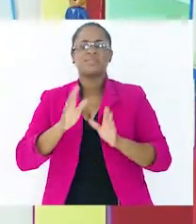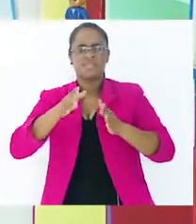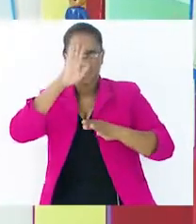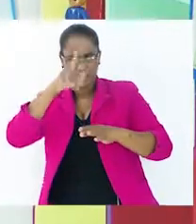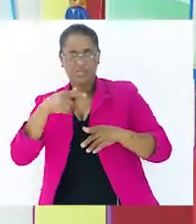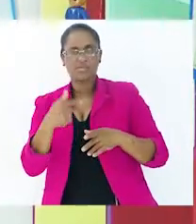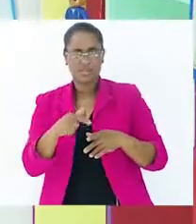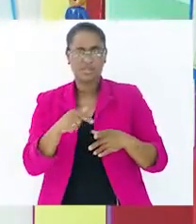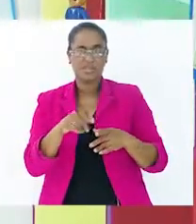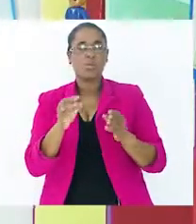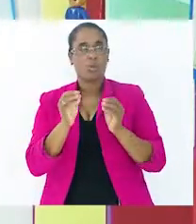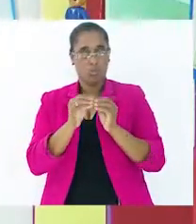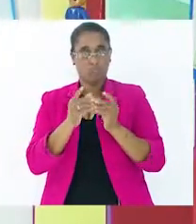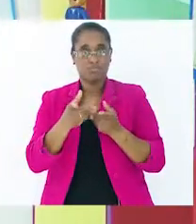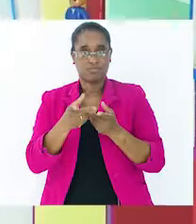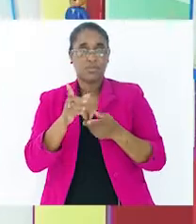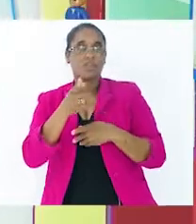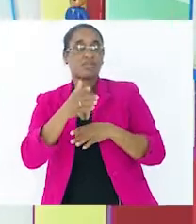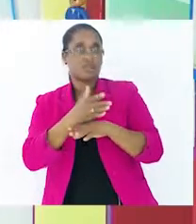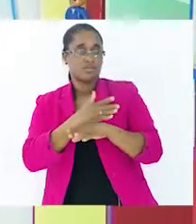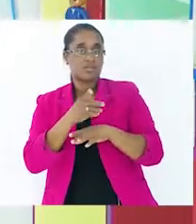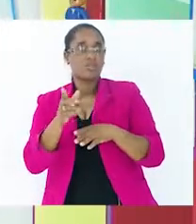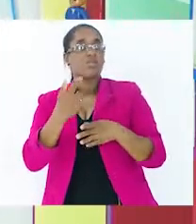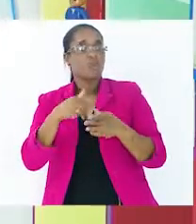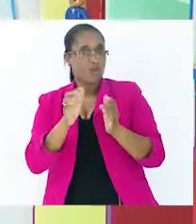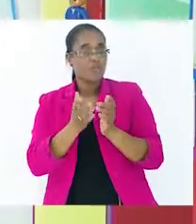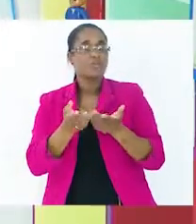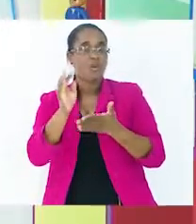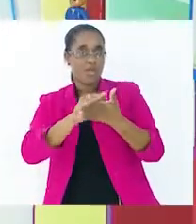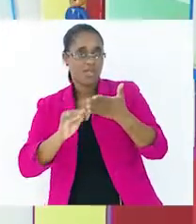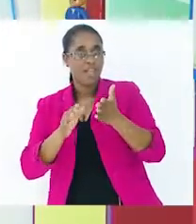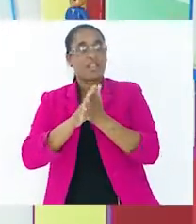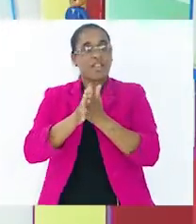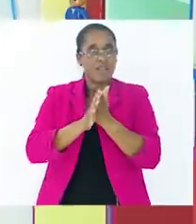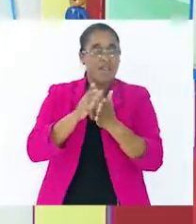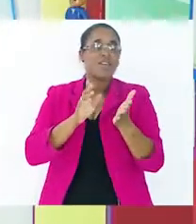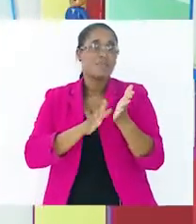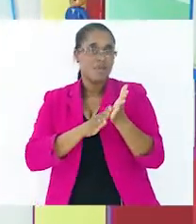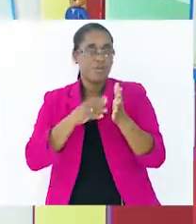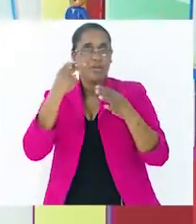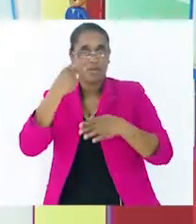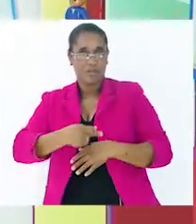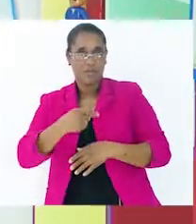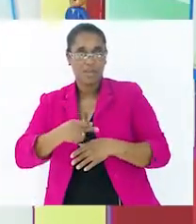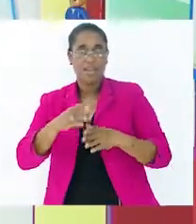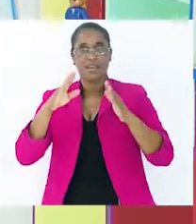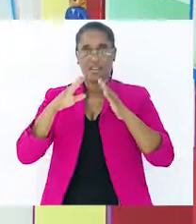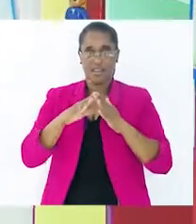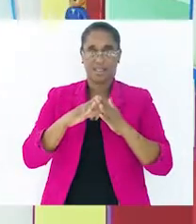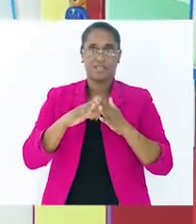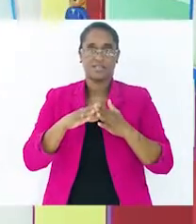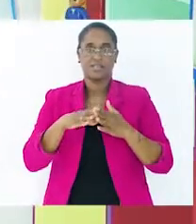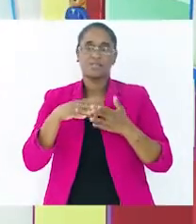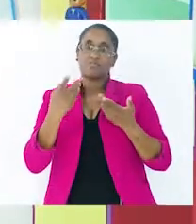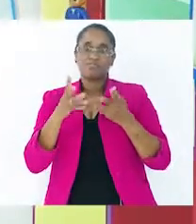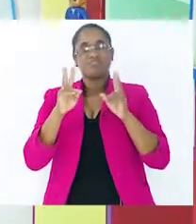temos um combinado. Aquele nosso contrato. Lavar as mãos. Ficar em casa. Um